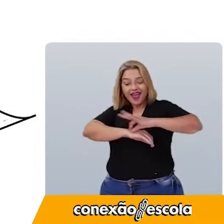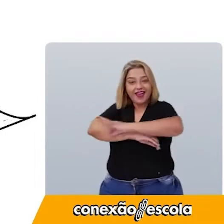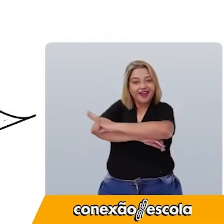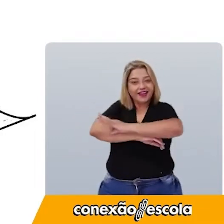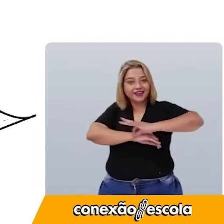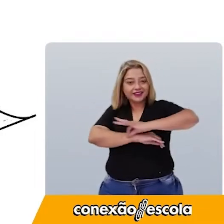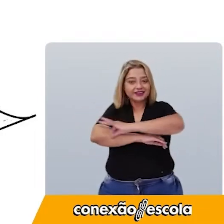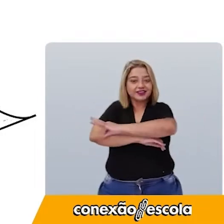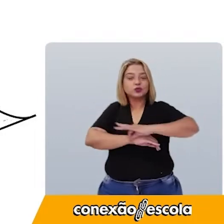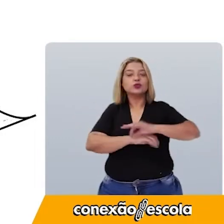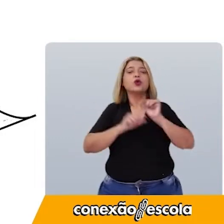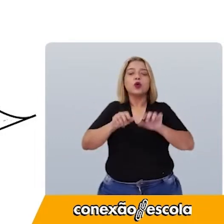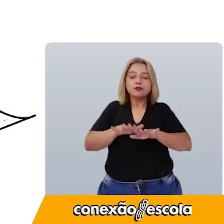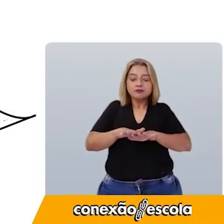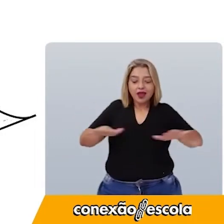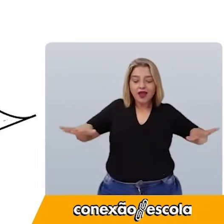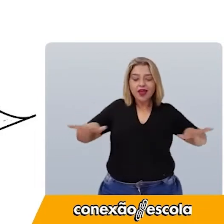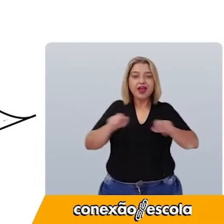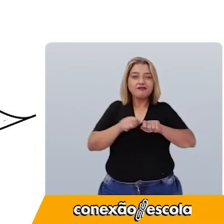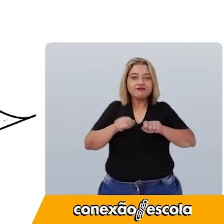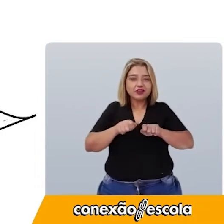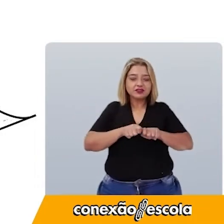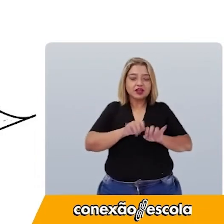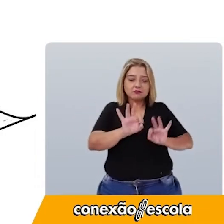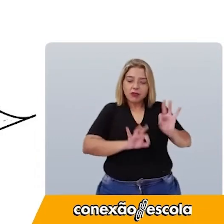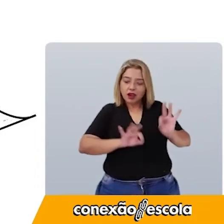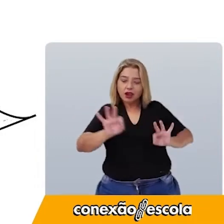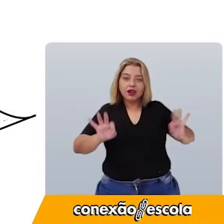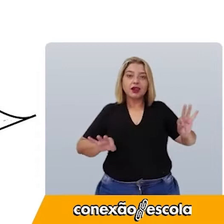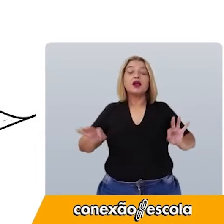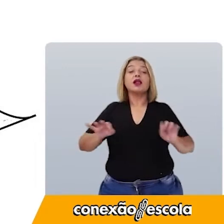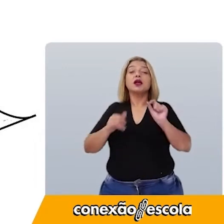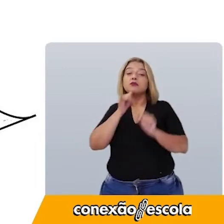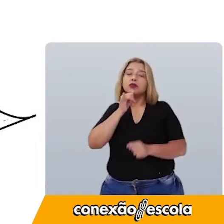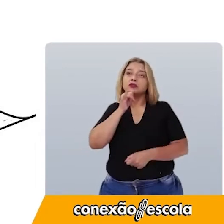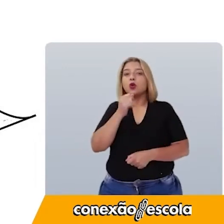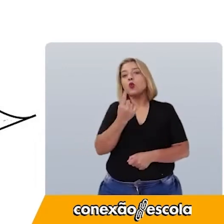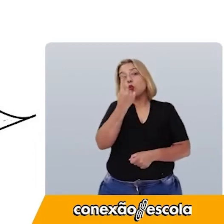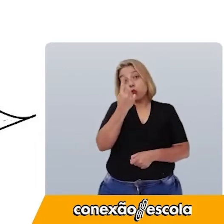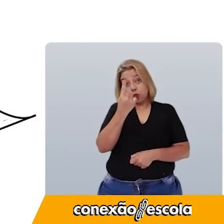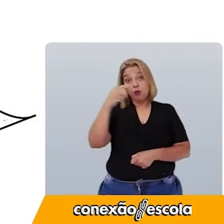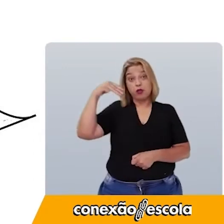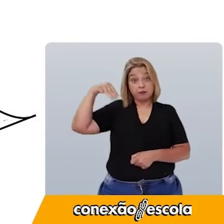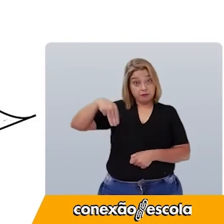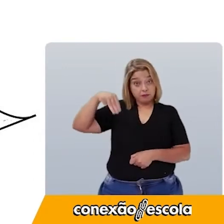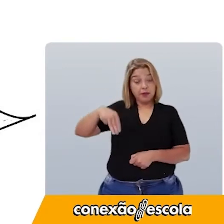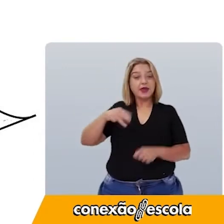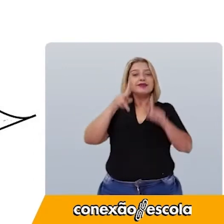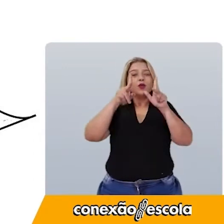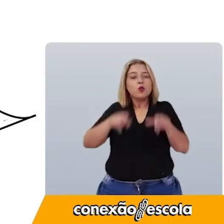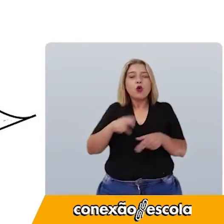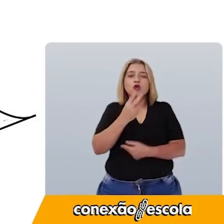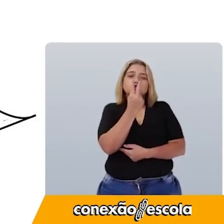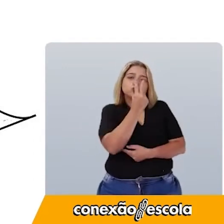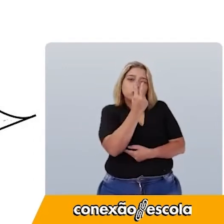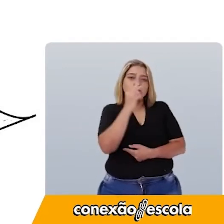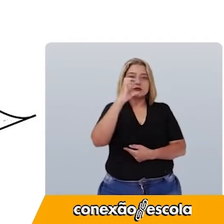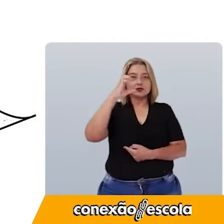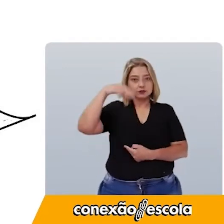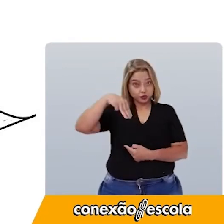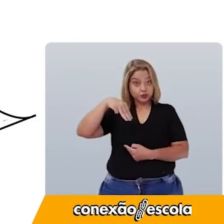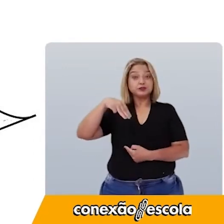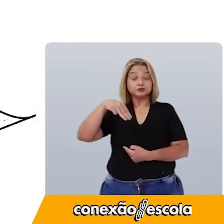baixas, cortes e fachadas, onde 1 metro corresponde a 2 centímetros, ou